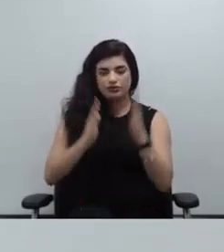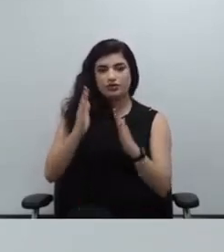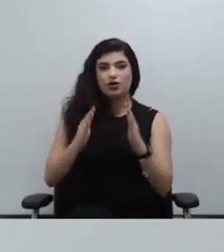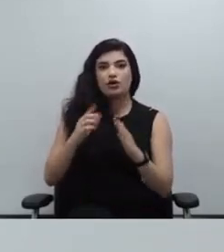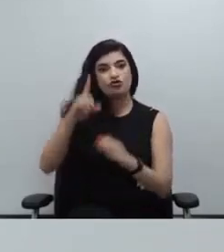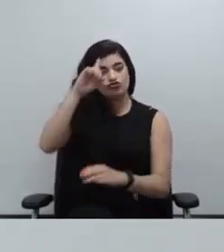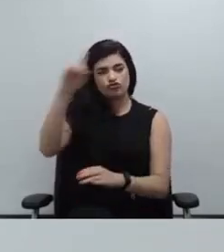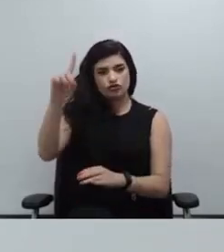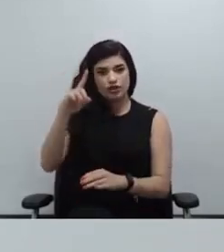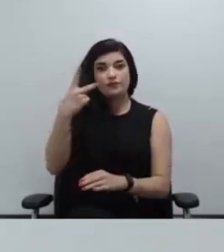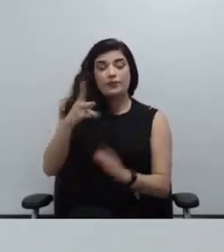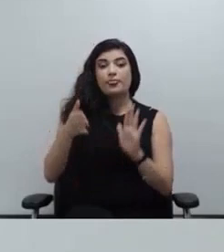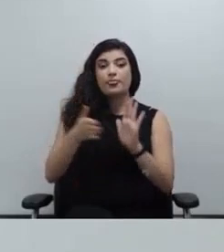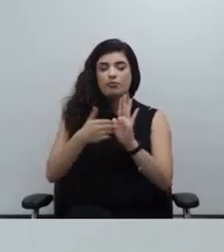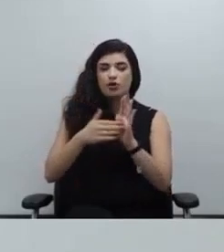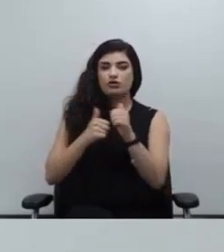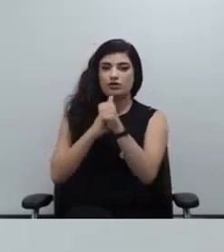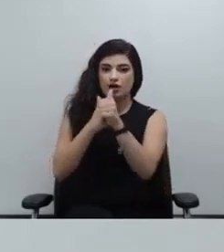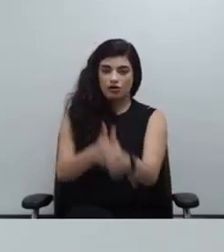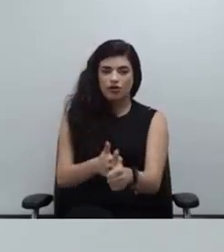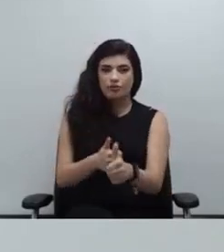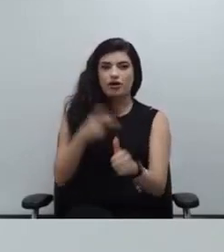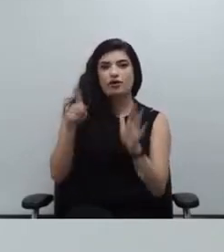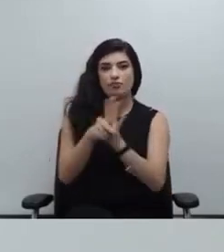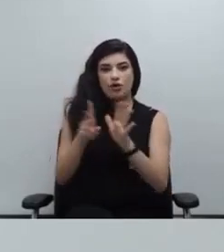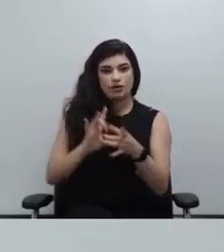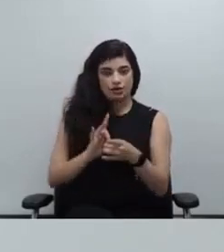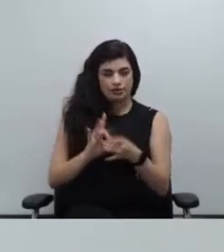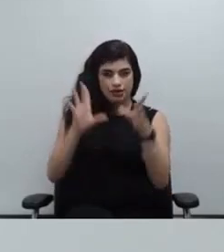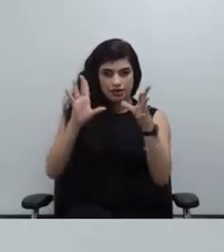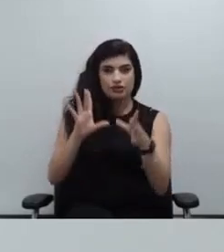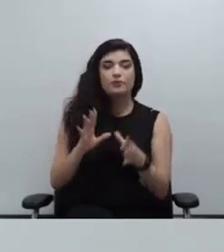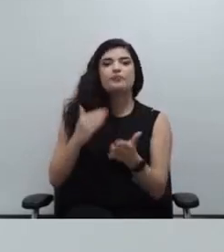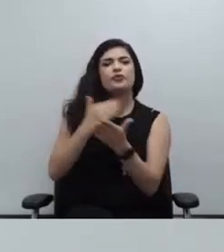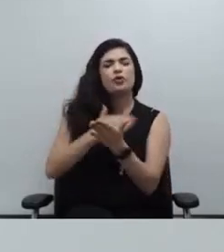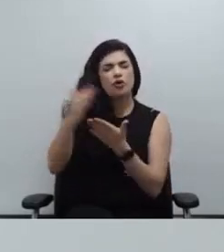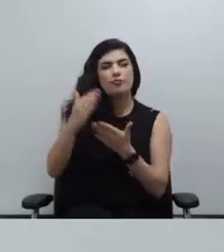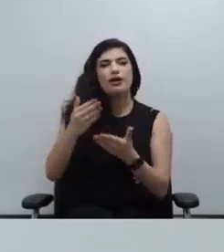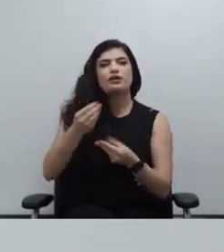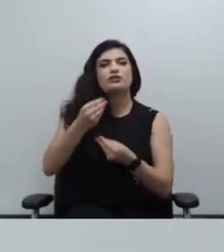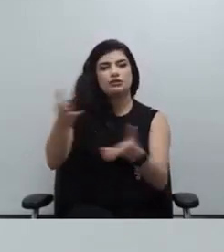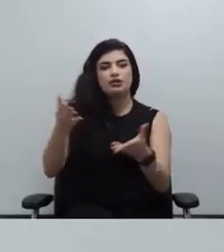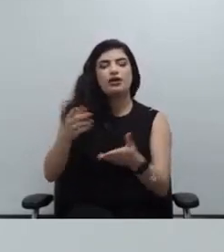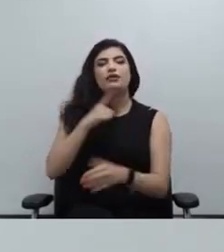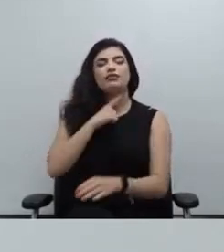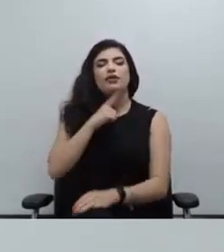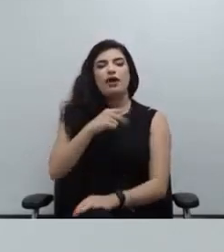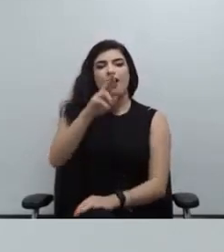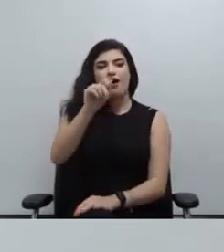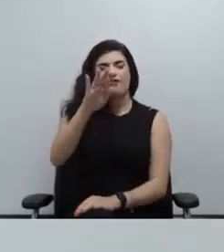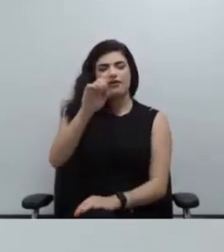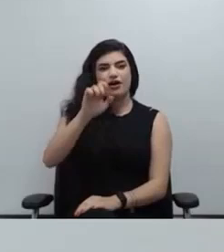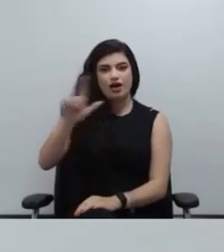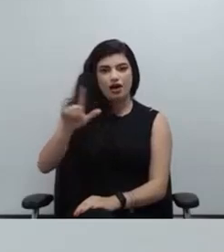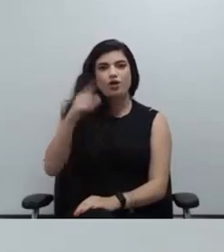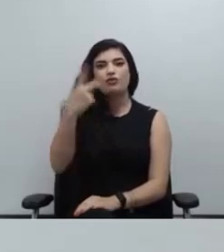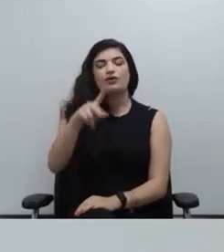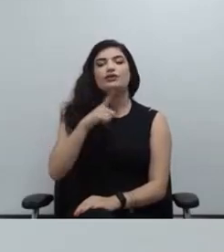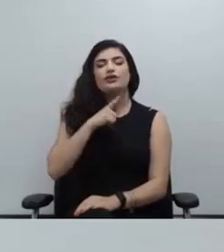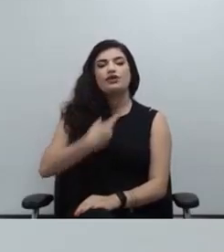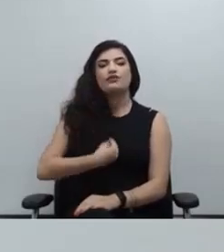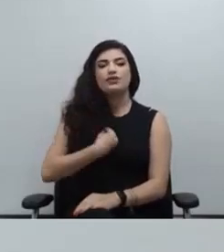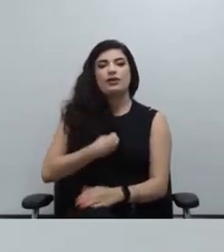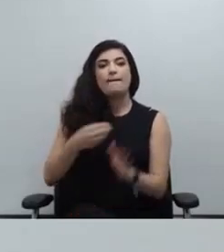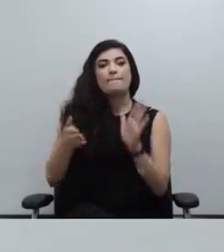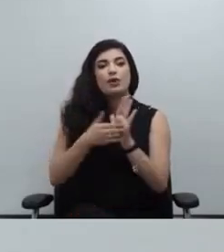dia. A proposta veio acompanhada de minuto de deliberação. Inicialmente distribuída para o conselheiro Rafael Bessa Imamura, a proposta não